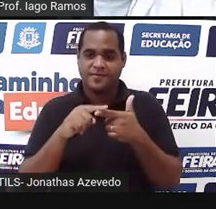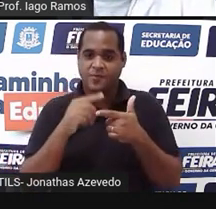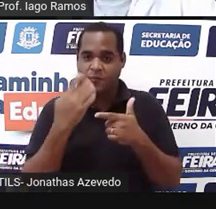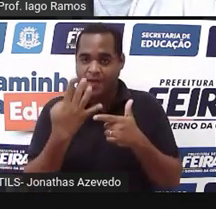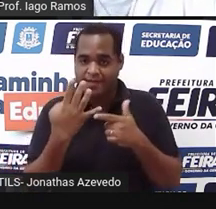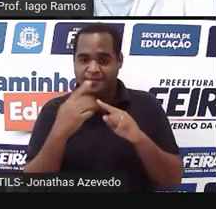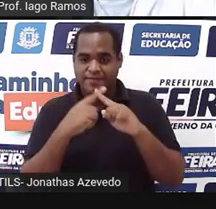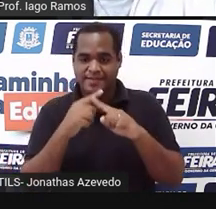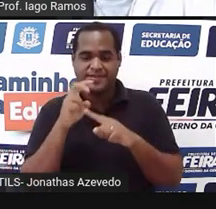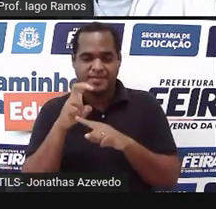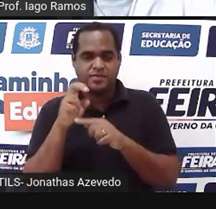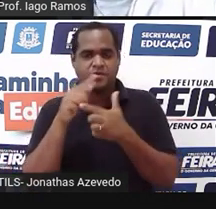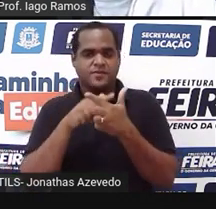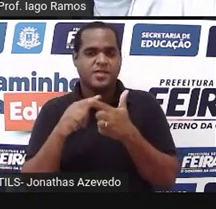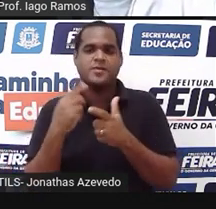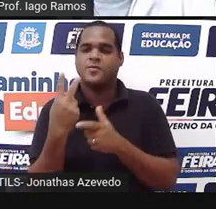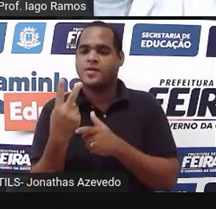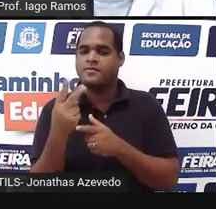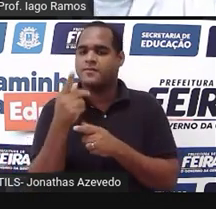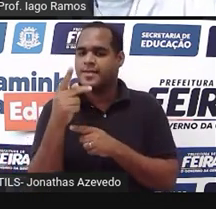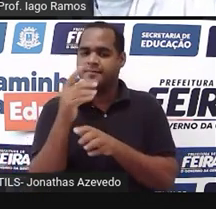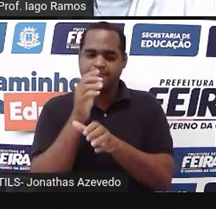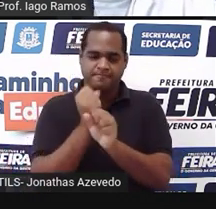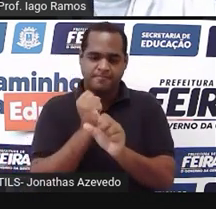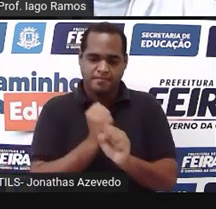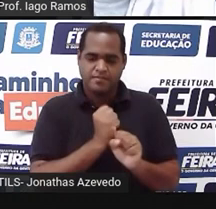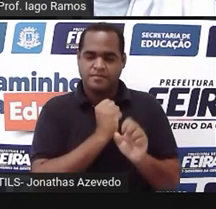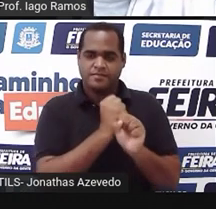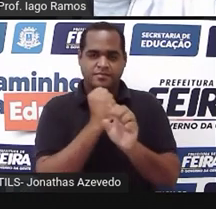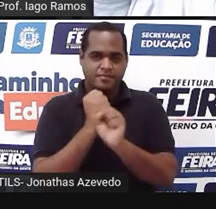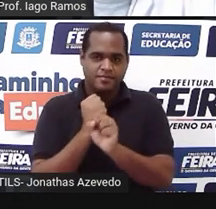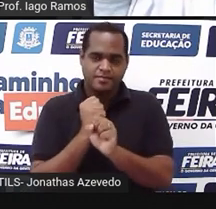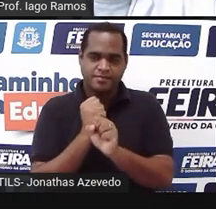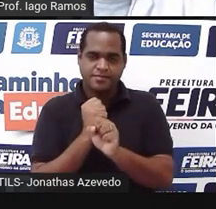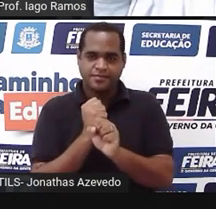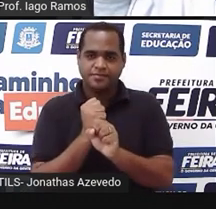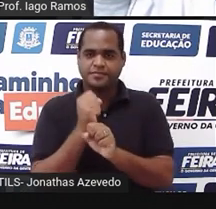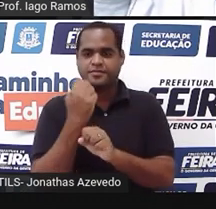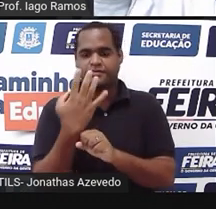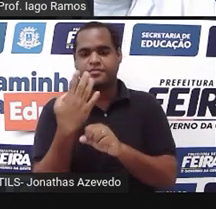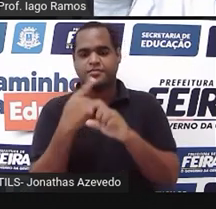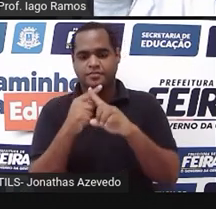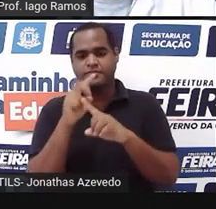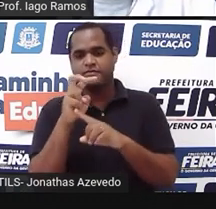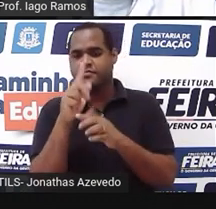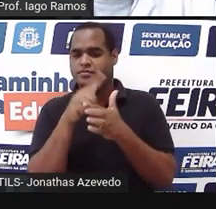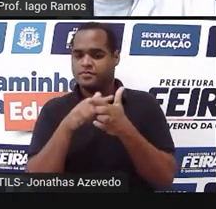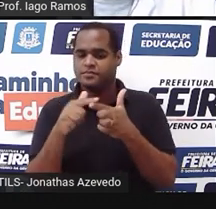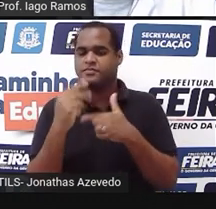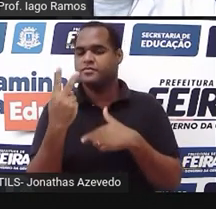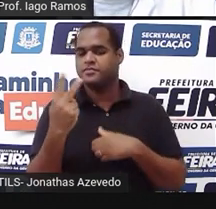tá aí você já vai fazer umas coxinhas 4 x 5 / 2